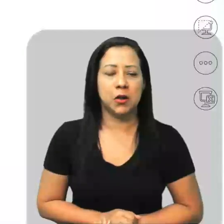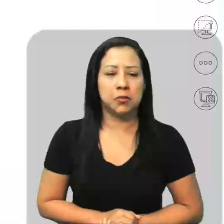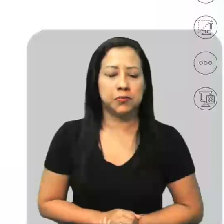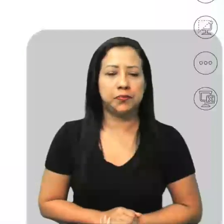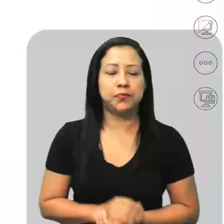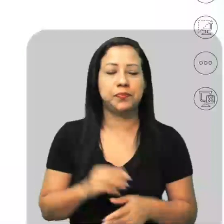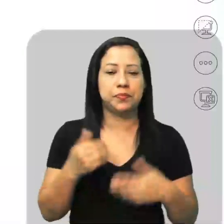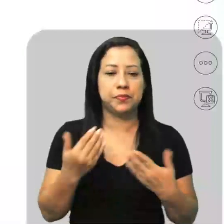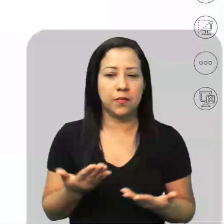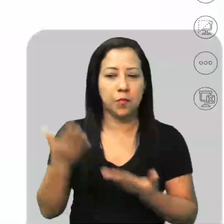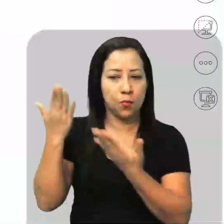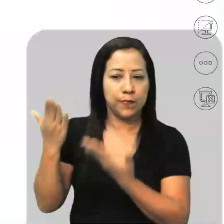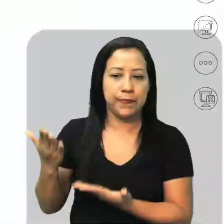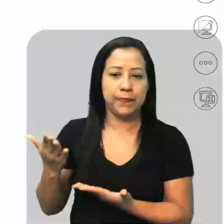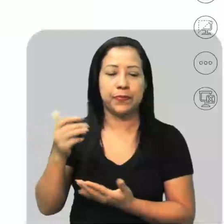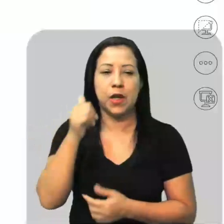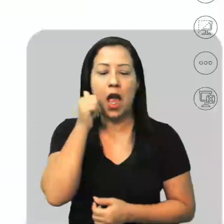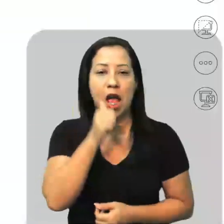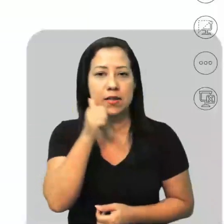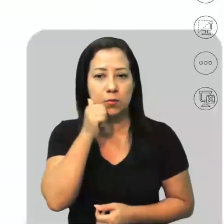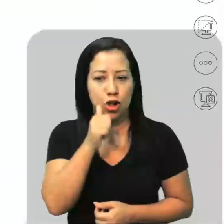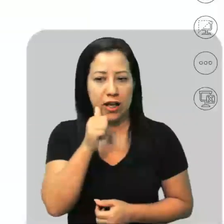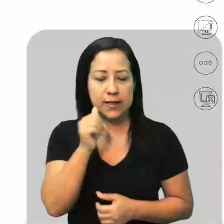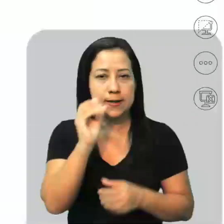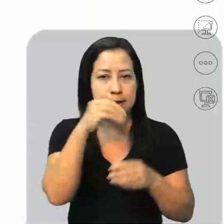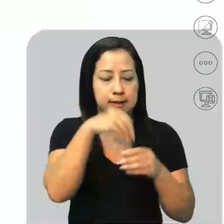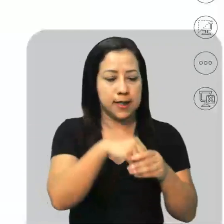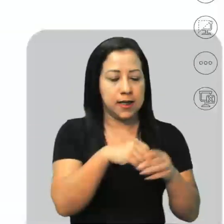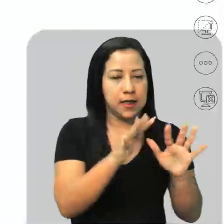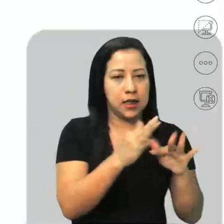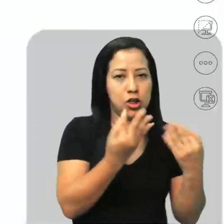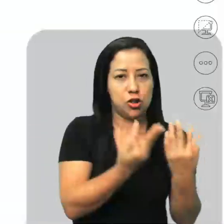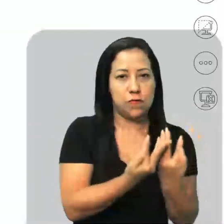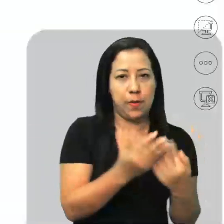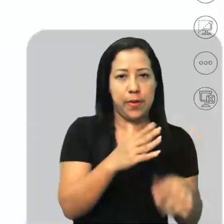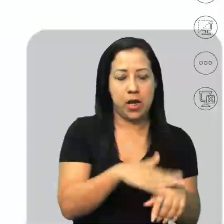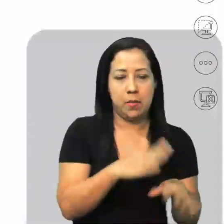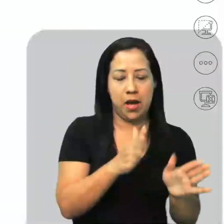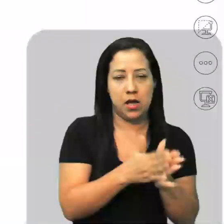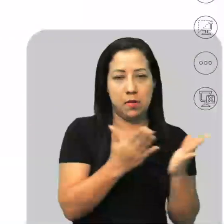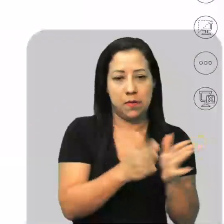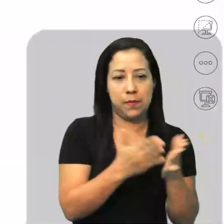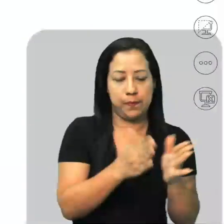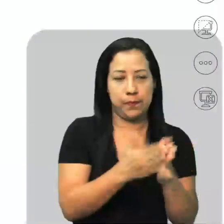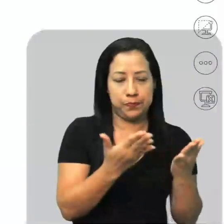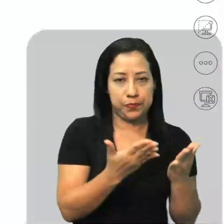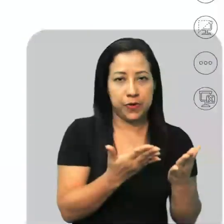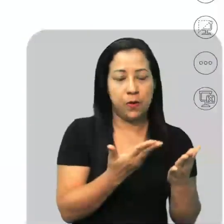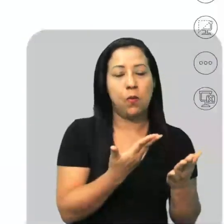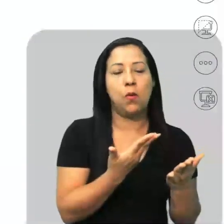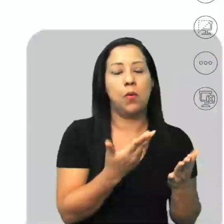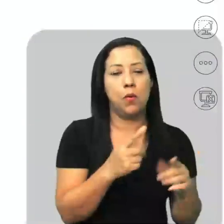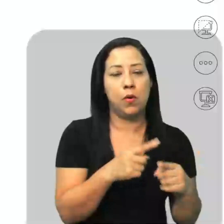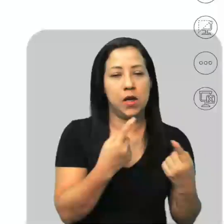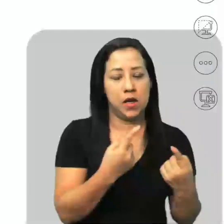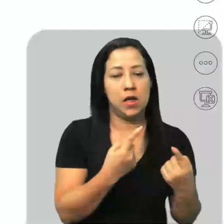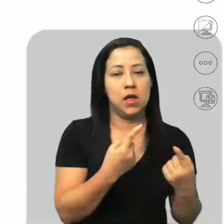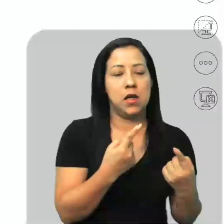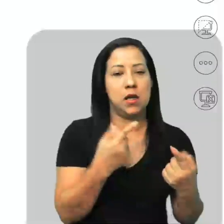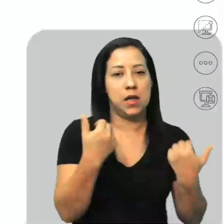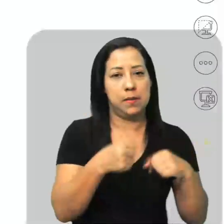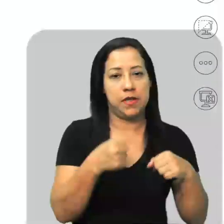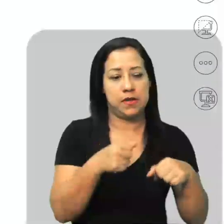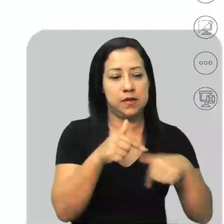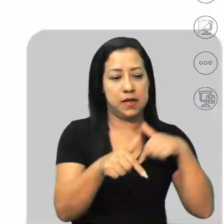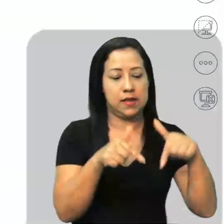No caso das mulheres de famílias mais pobres, o trabalho extradomiciliar tornou-se imprescindível para a complementação da